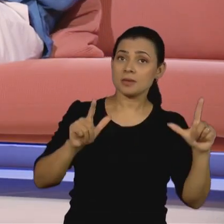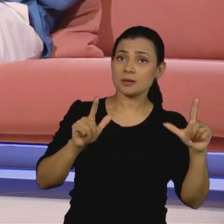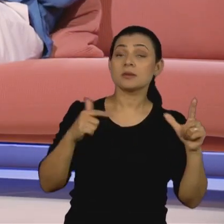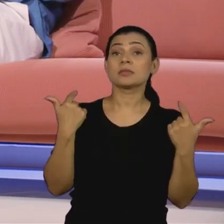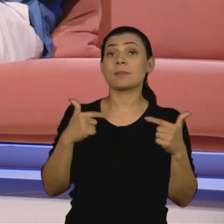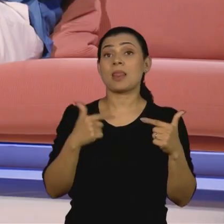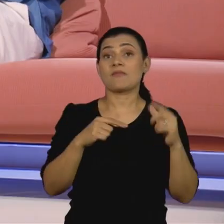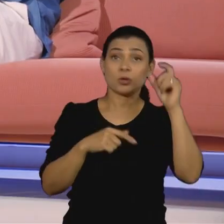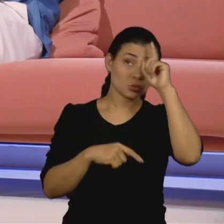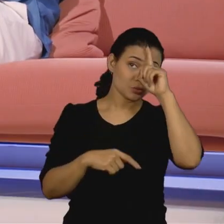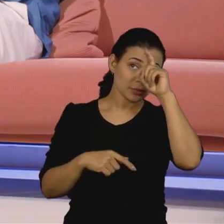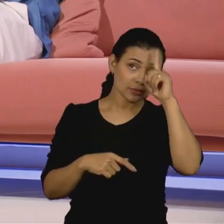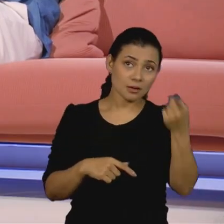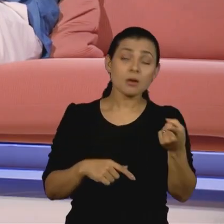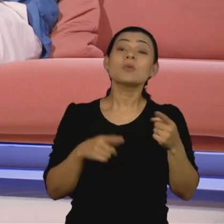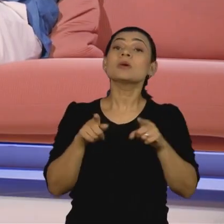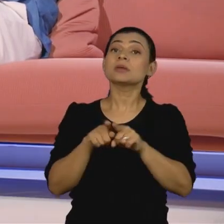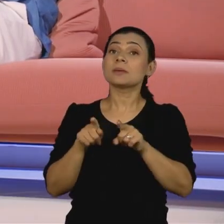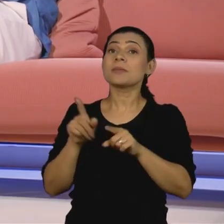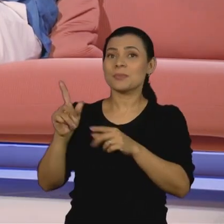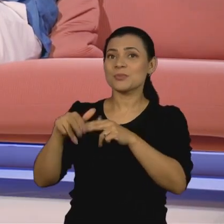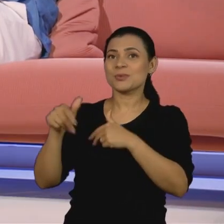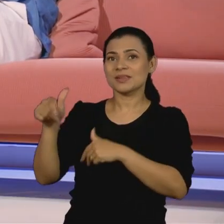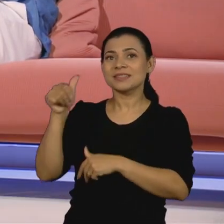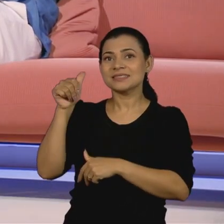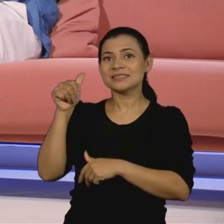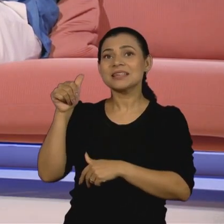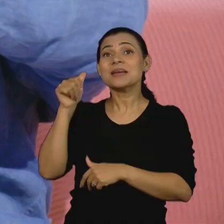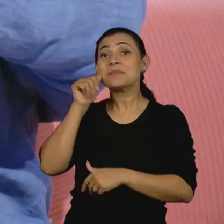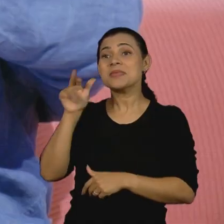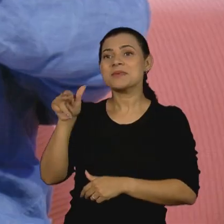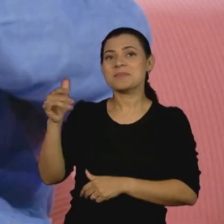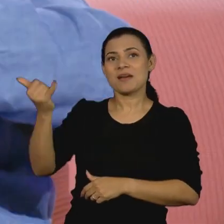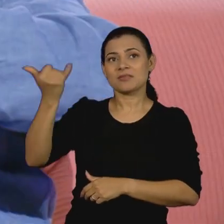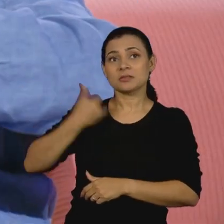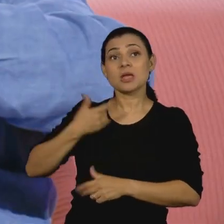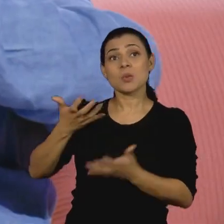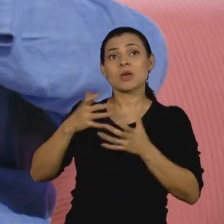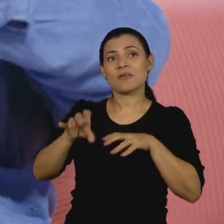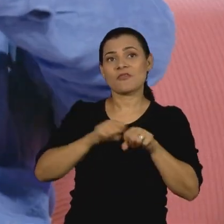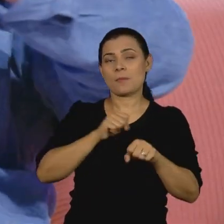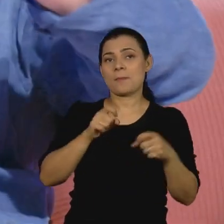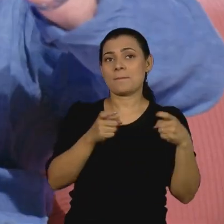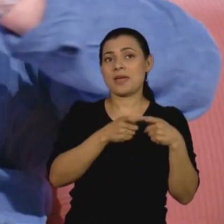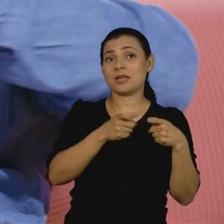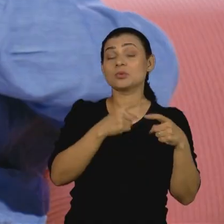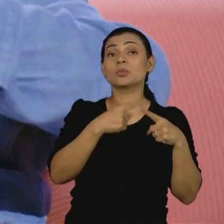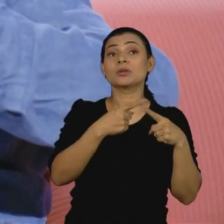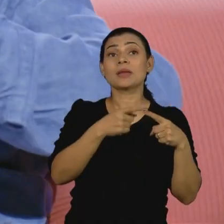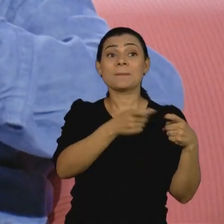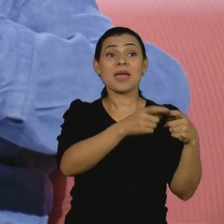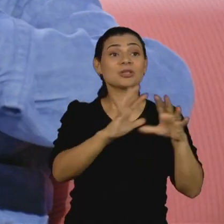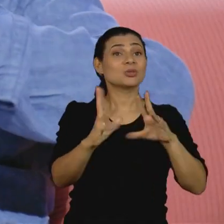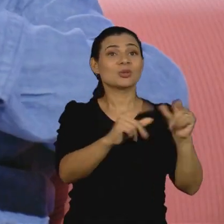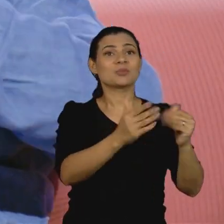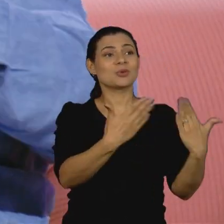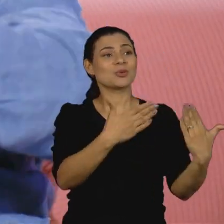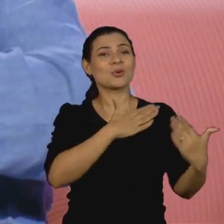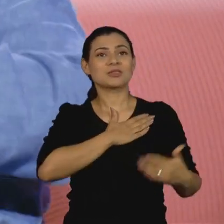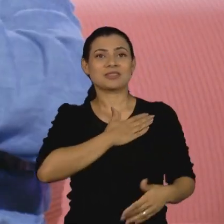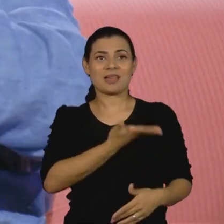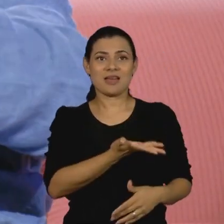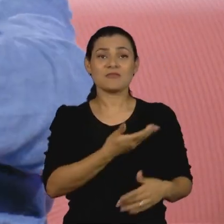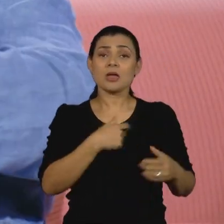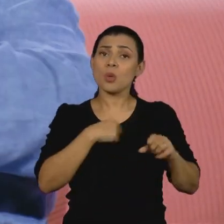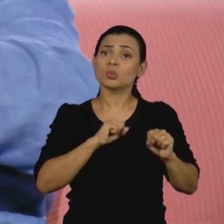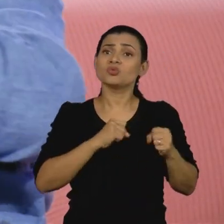hospital e provavelmente, como disse minha irmã, eu seria médico, porque os médicos gostavam de mim. Eles viam